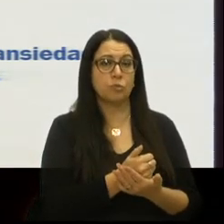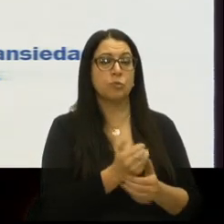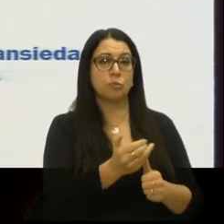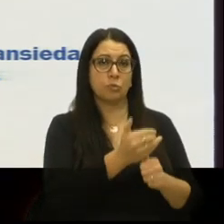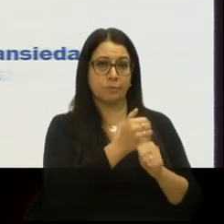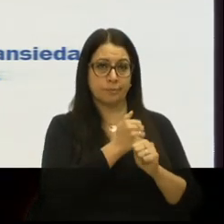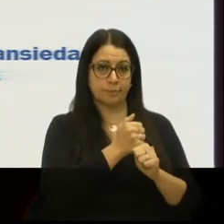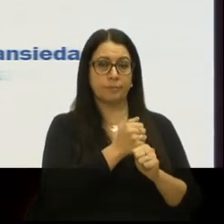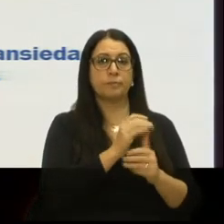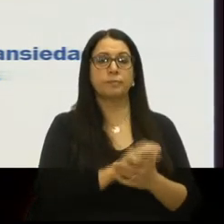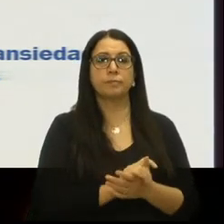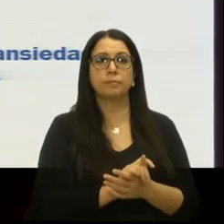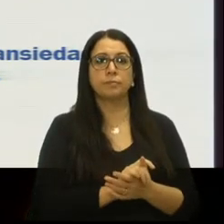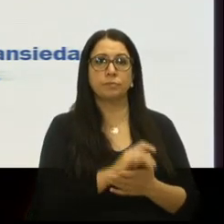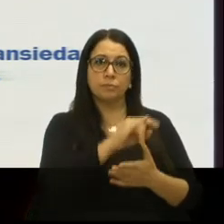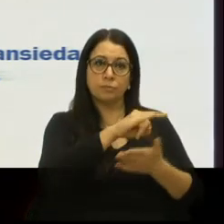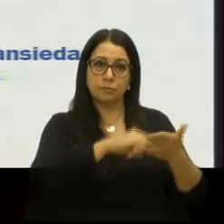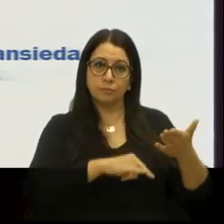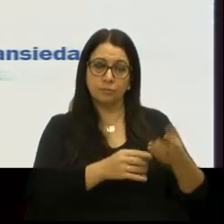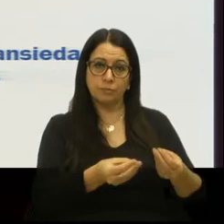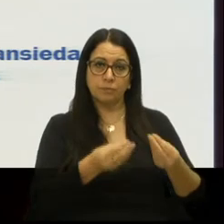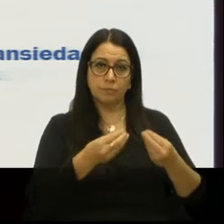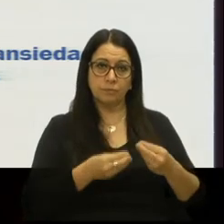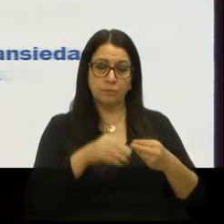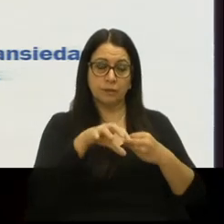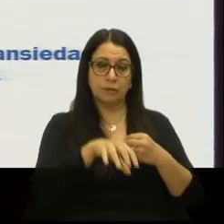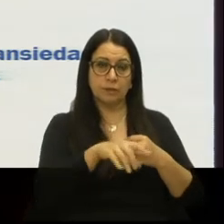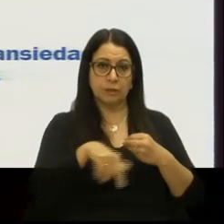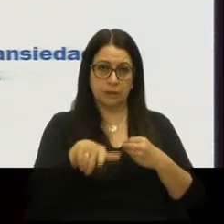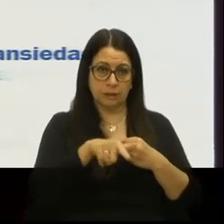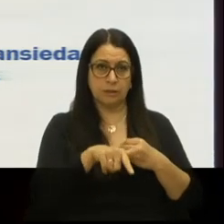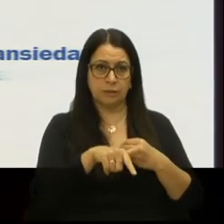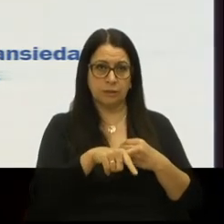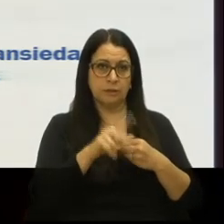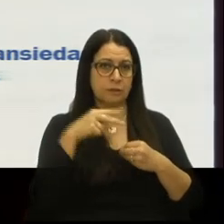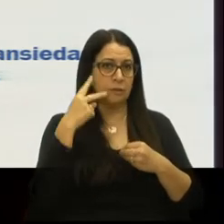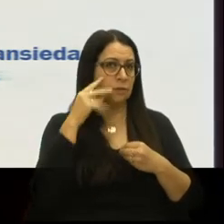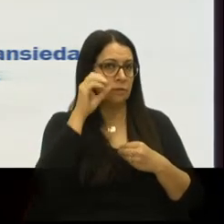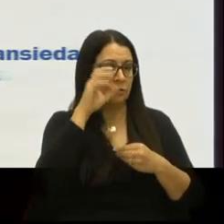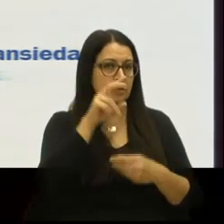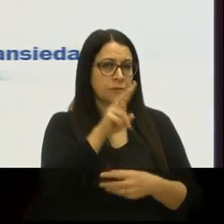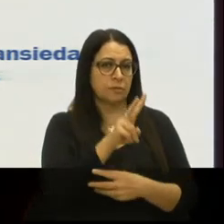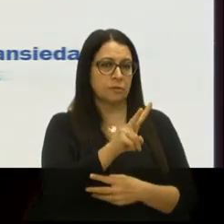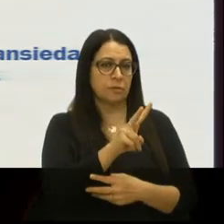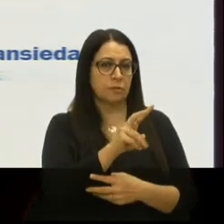Tutelar que os documentos recebidos no serviço vereador Fiuza em